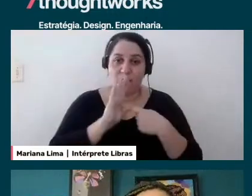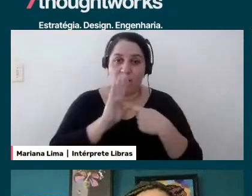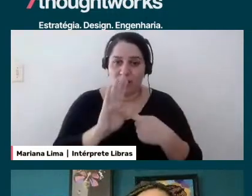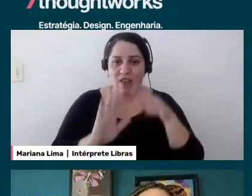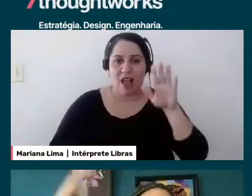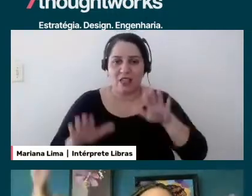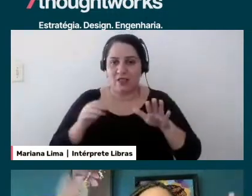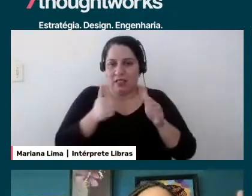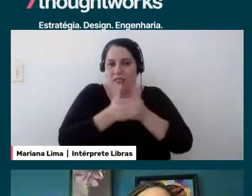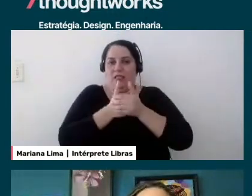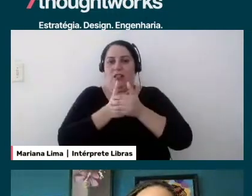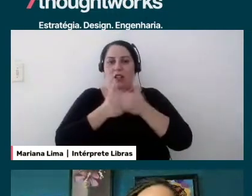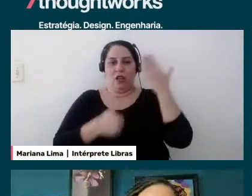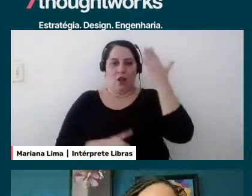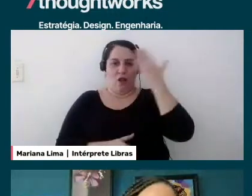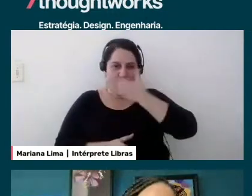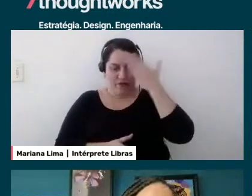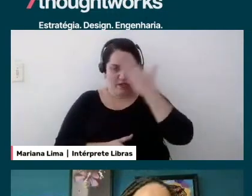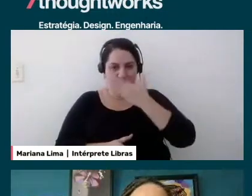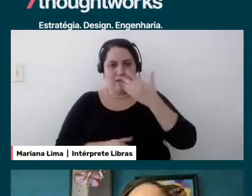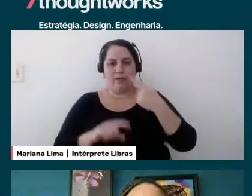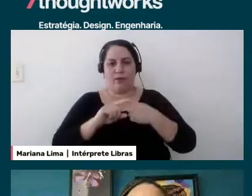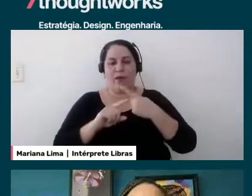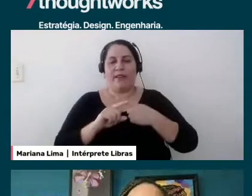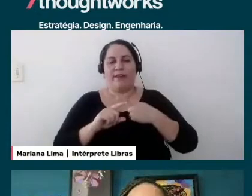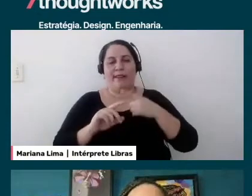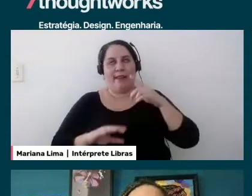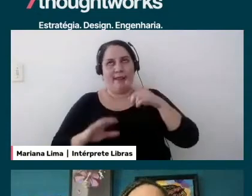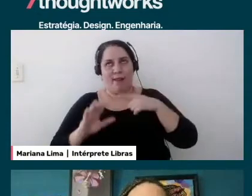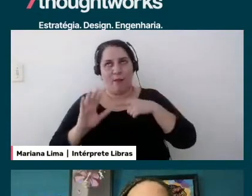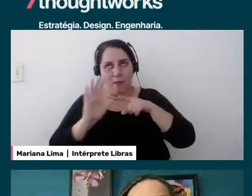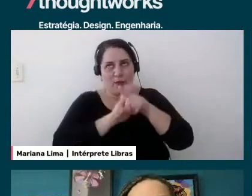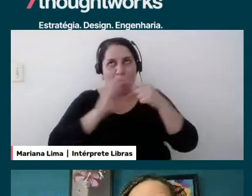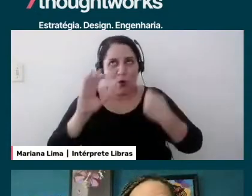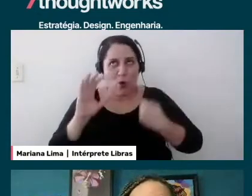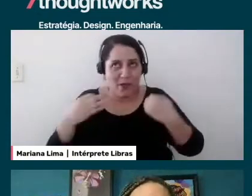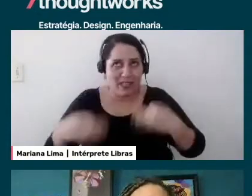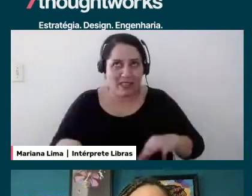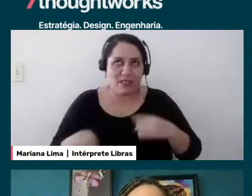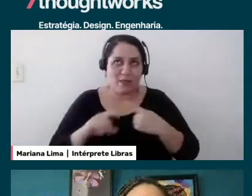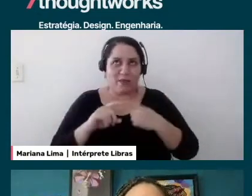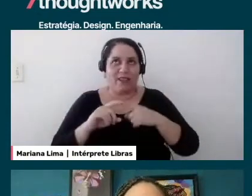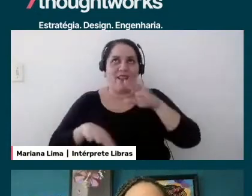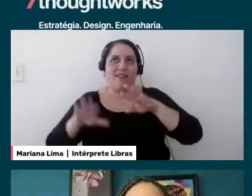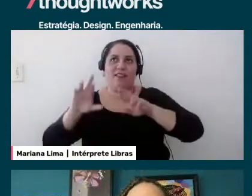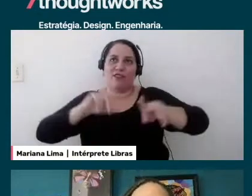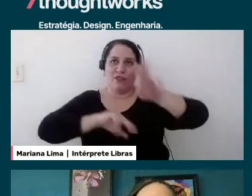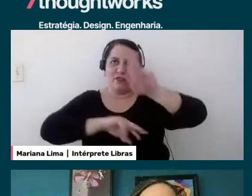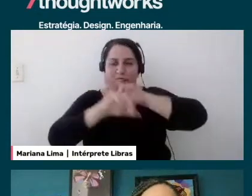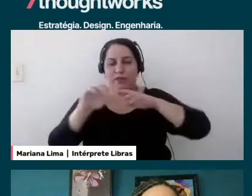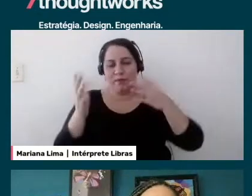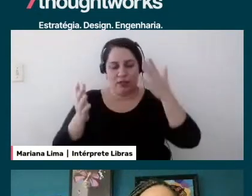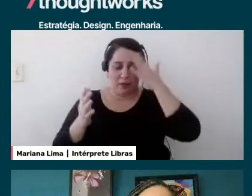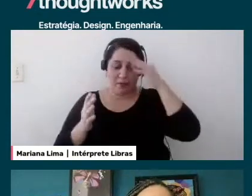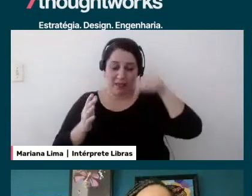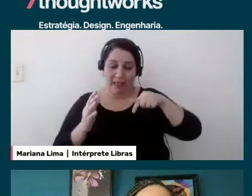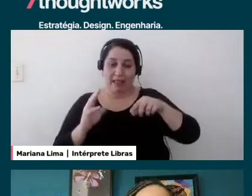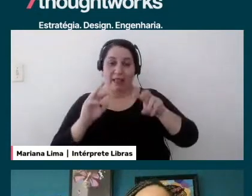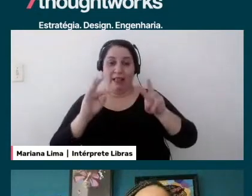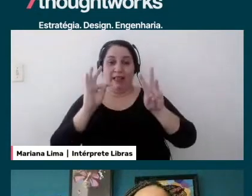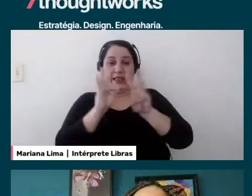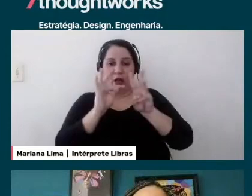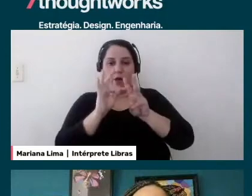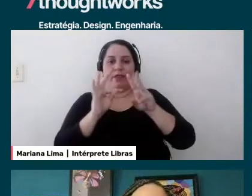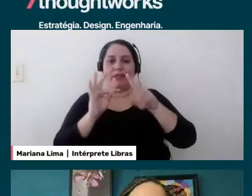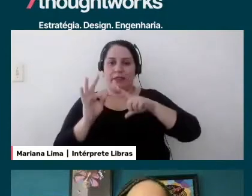pesquisas que às vezes vêm de lugares diferentes. A gente tem também hoje muitos desafios, né? Na TOTOX a gente está